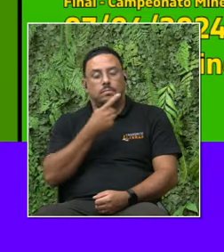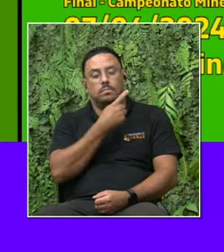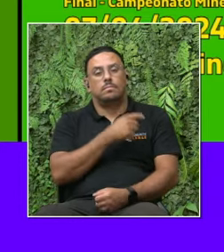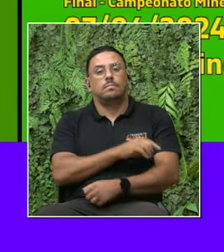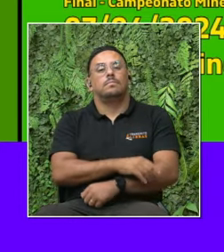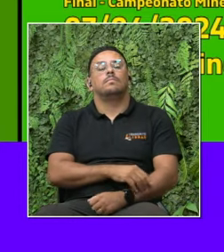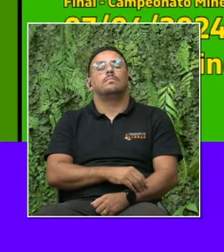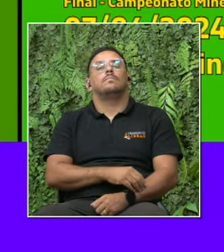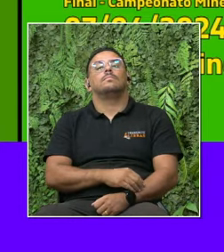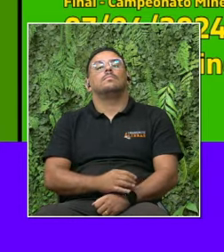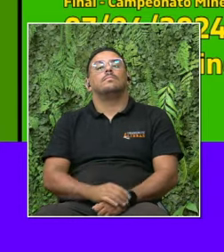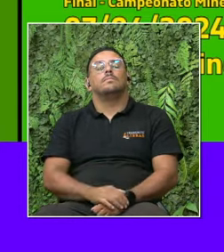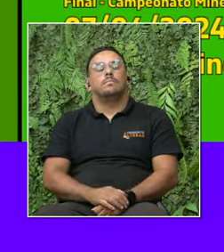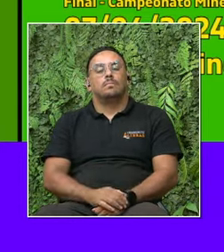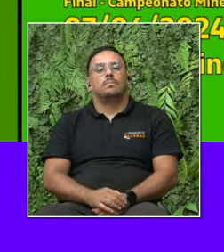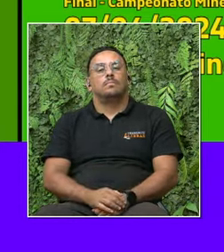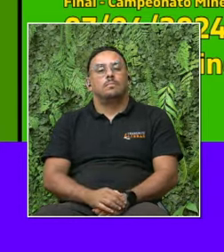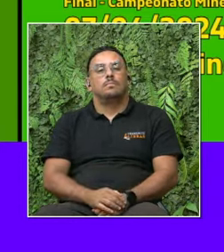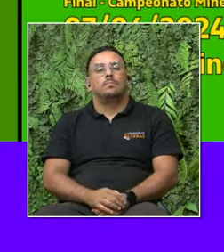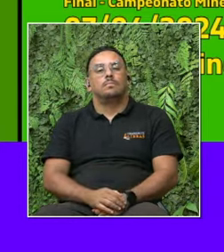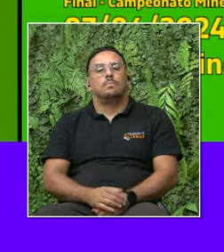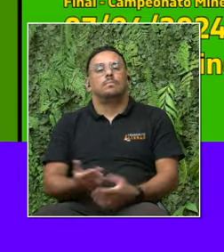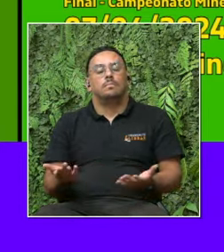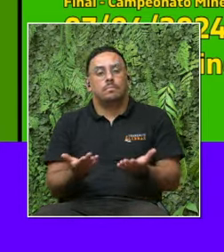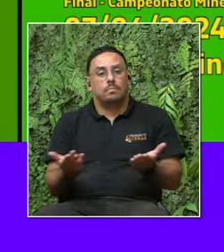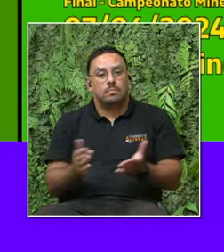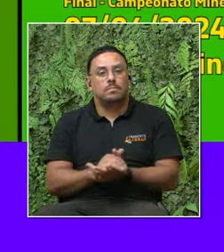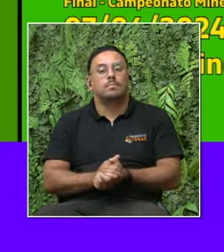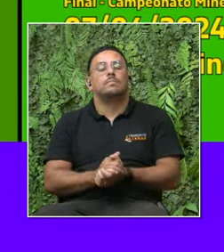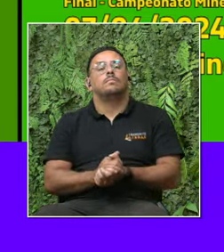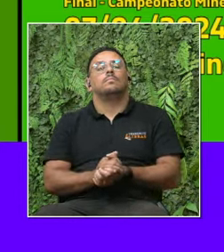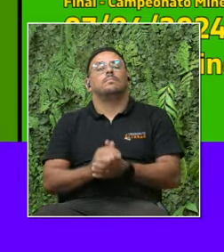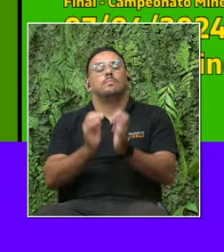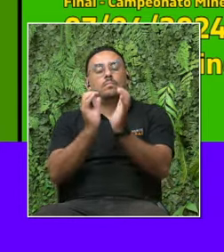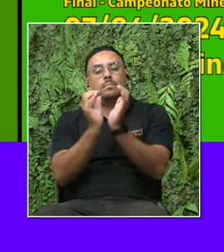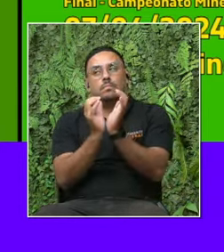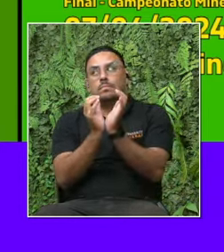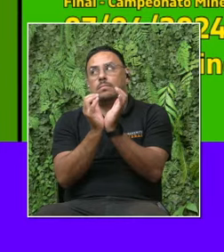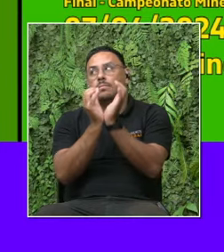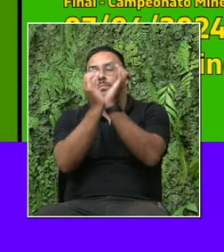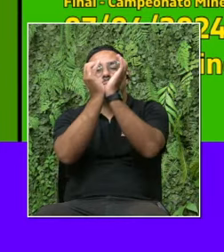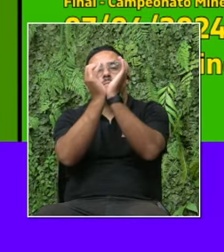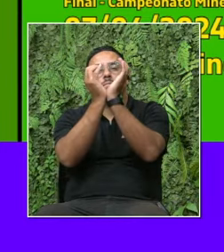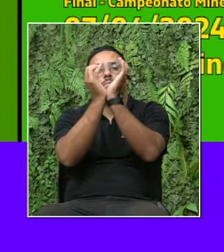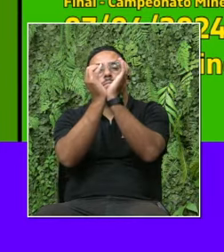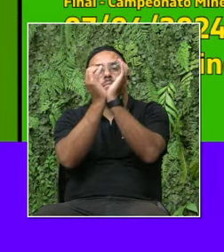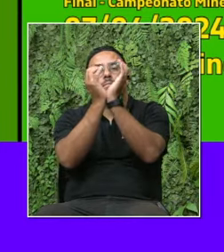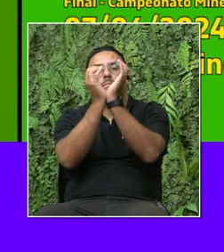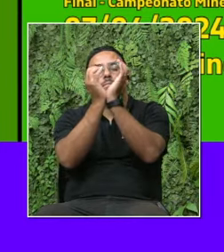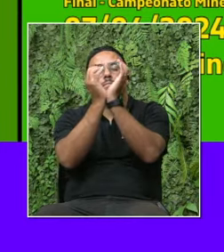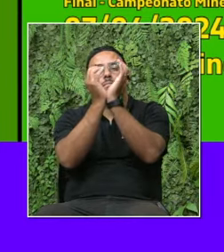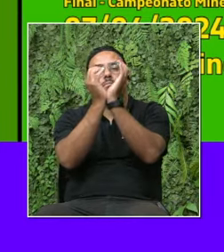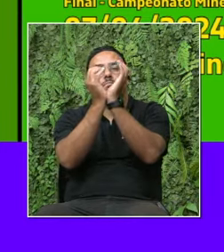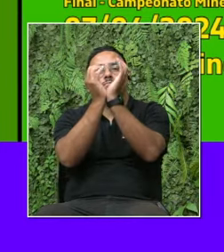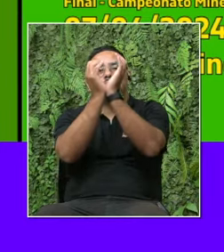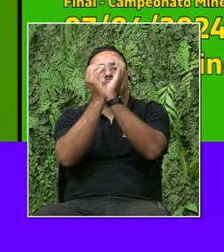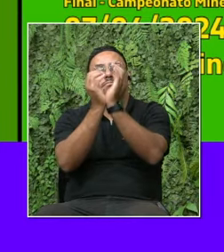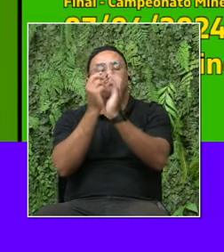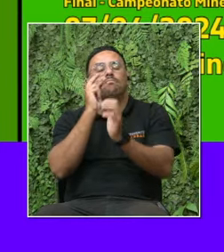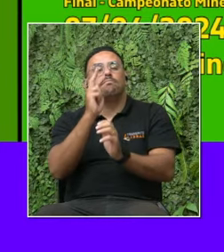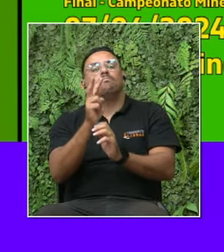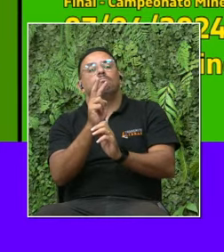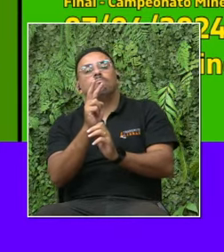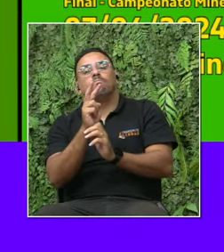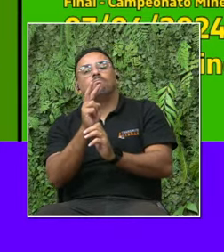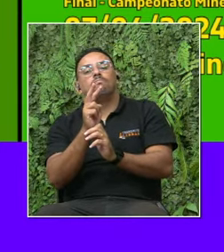Gal nós somos do Clu at nesse momento a taça Air eluda inspirada no